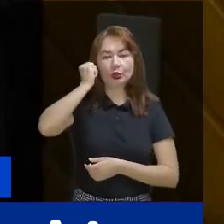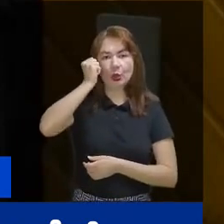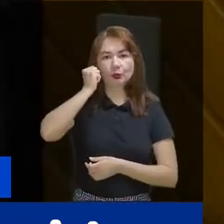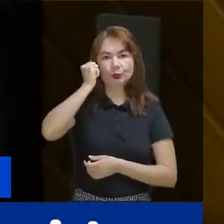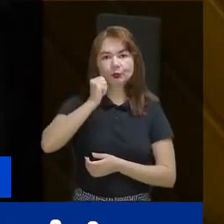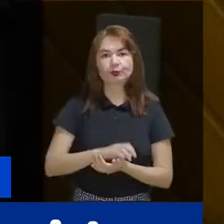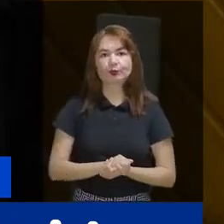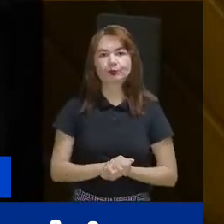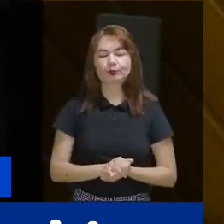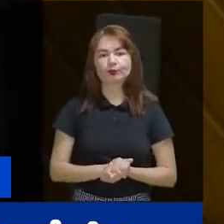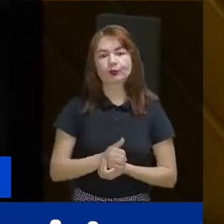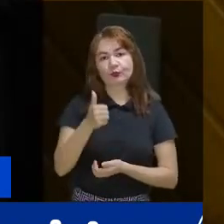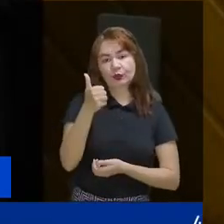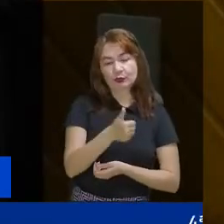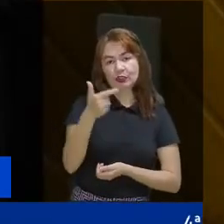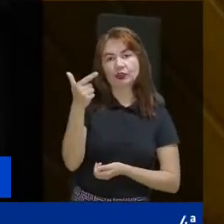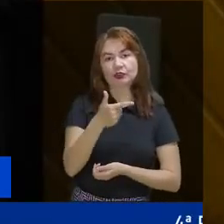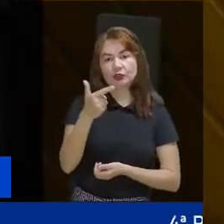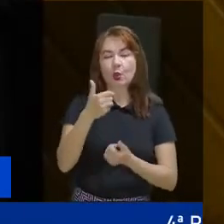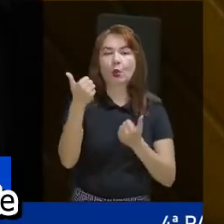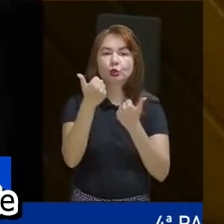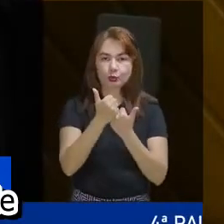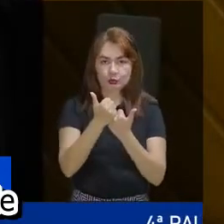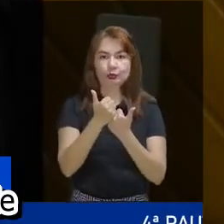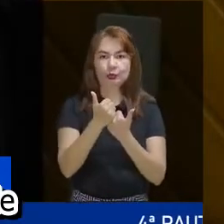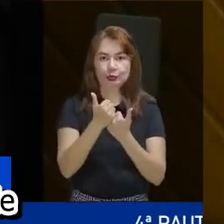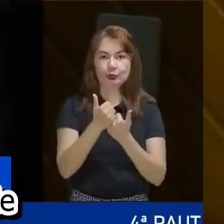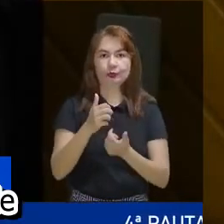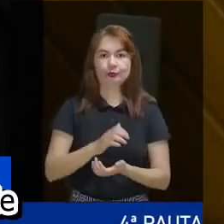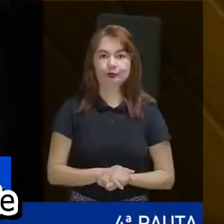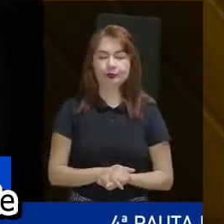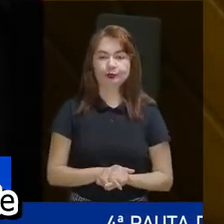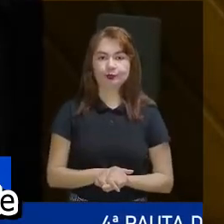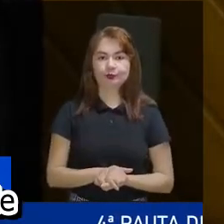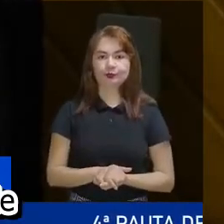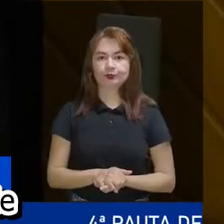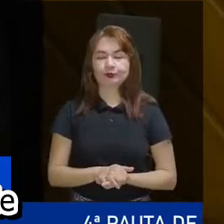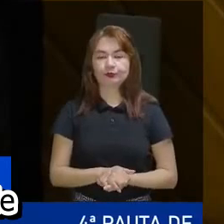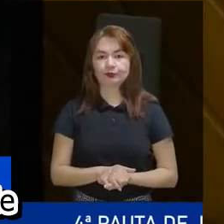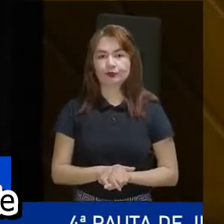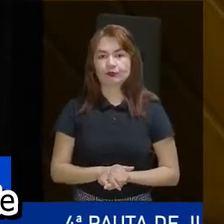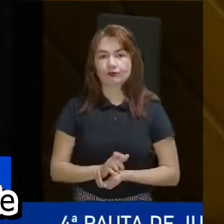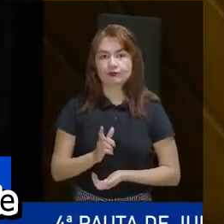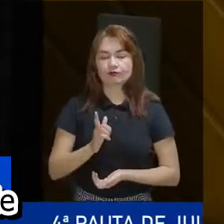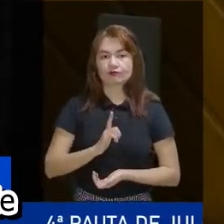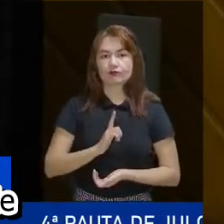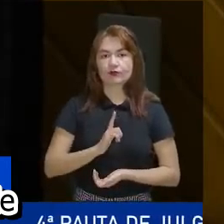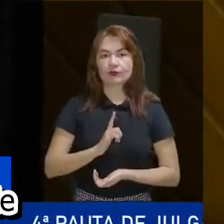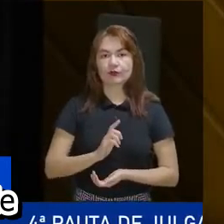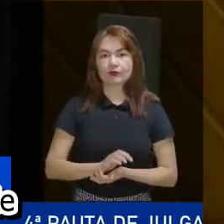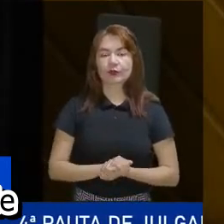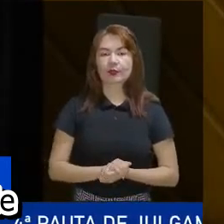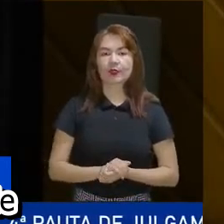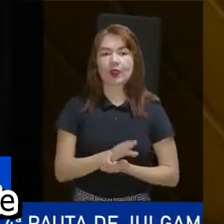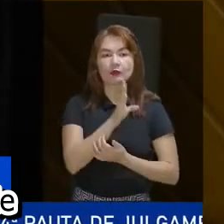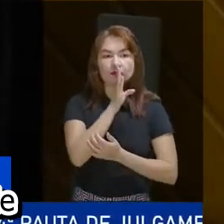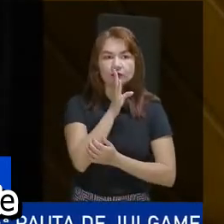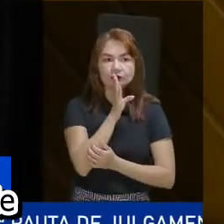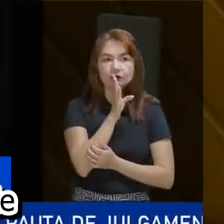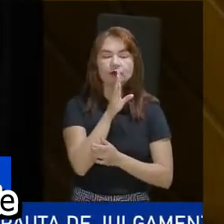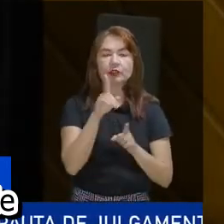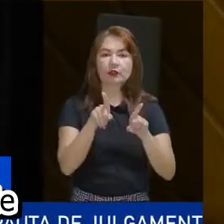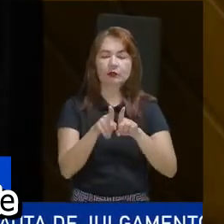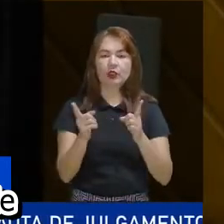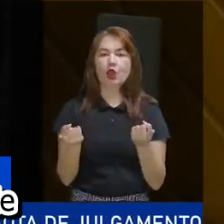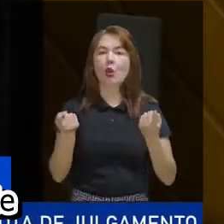República, primeiro e segundo suplentes. O embargante alega, em síntese, a existência de omissão e obscuridade,